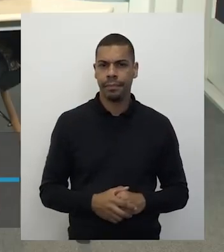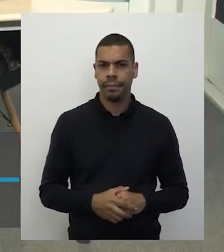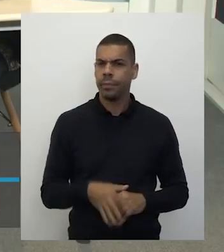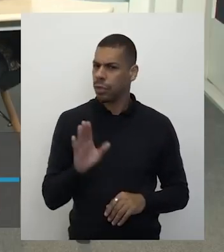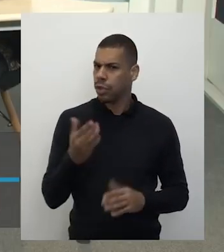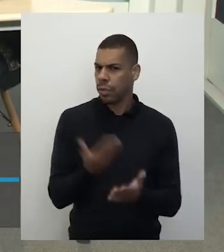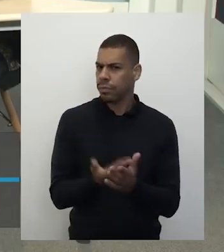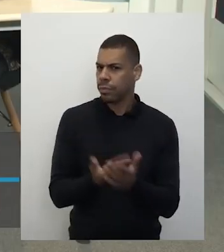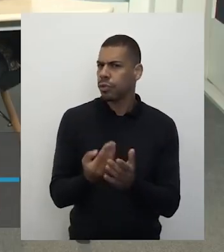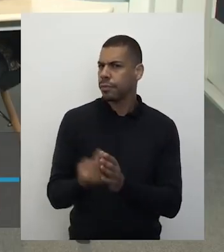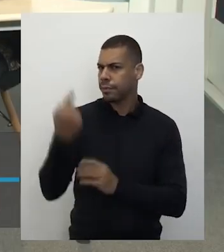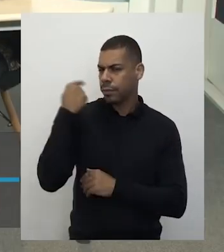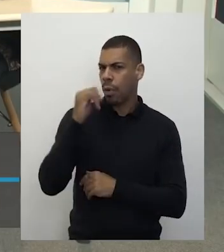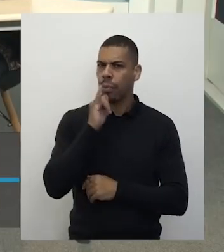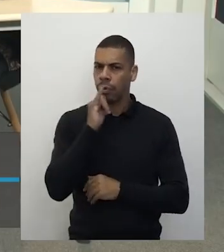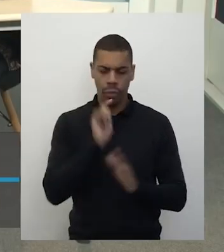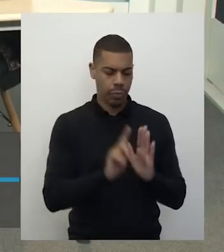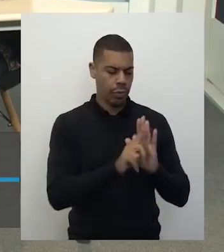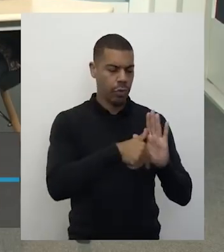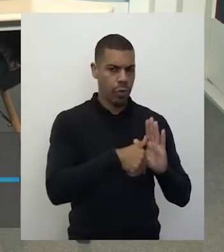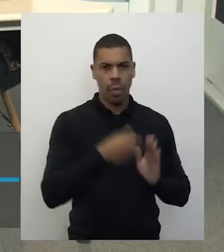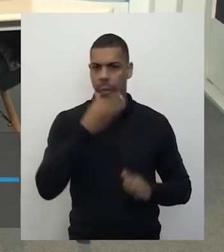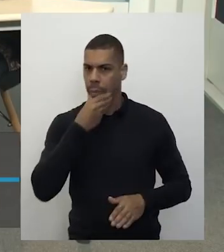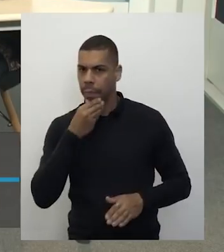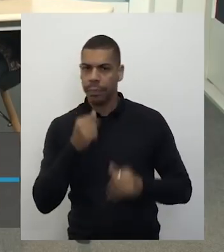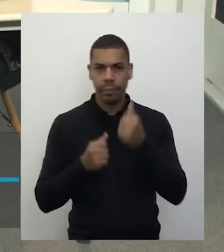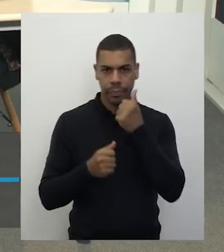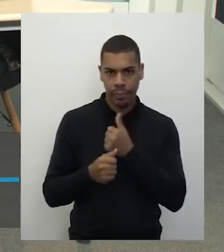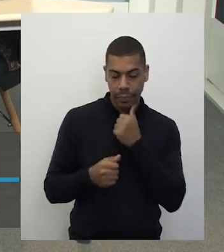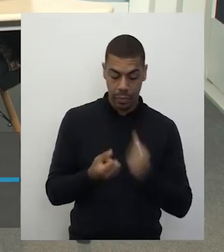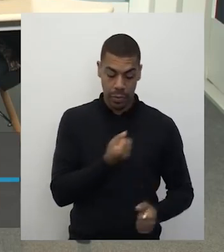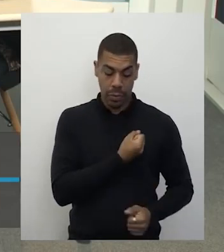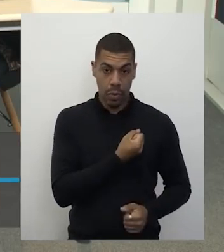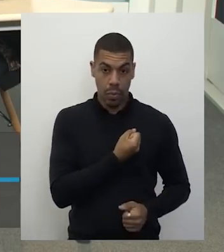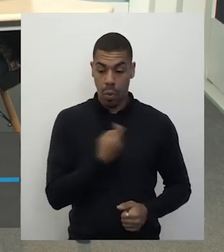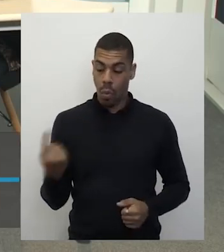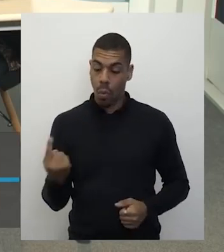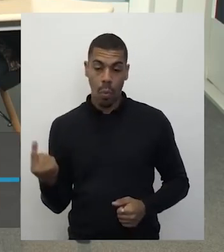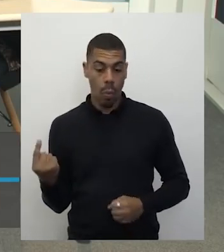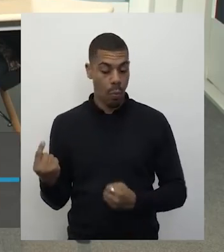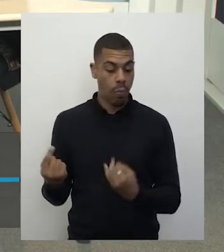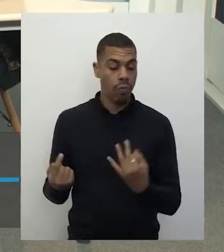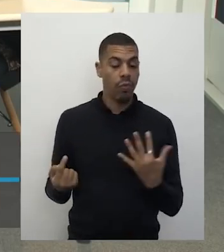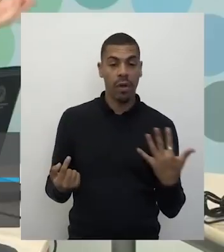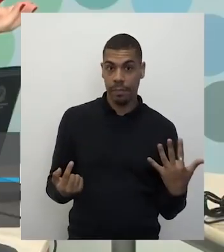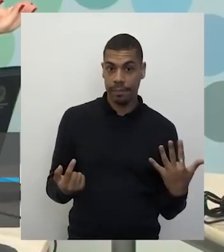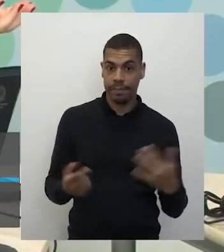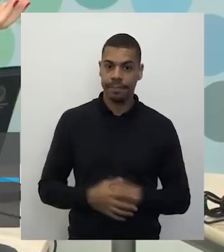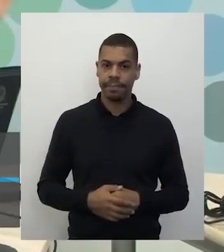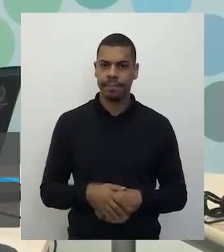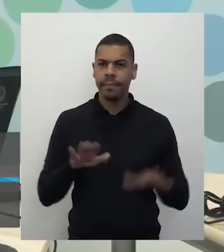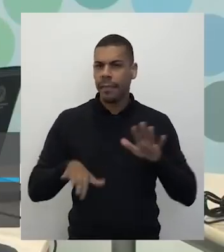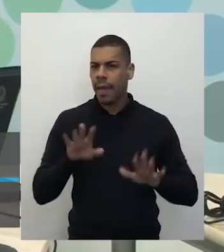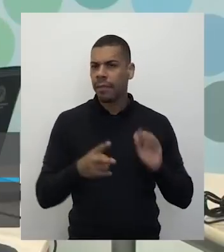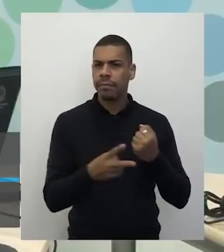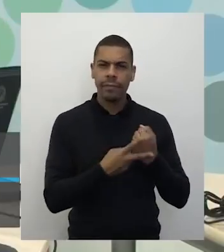isso algumas vezes, né? Então, gênero feminino e masculino, número singular e plural, né? Então, assim, algumas vezes quando a gente estava falando de verbo,